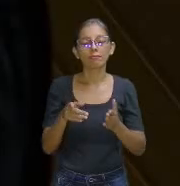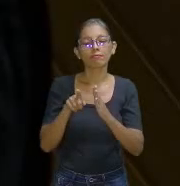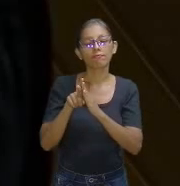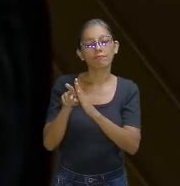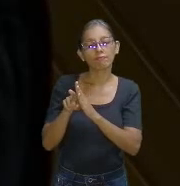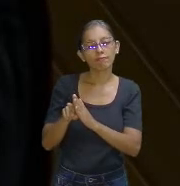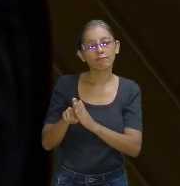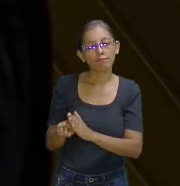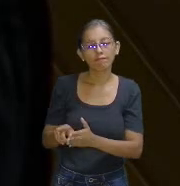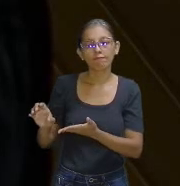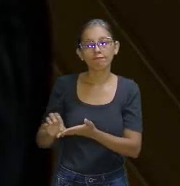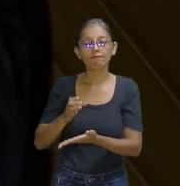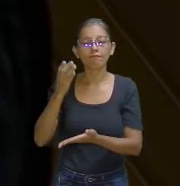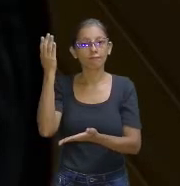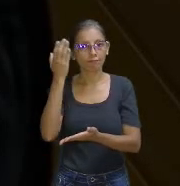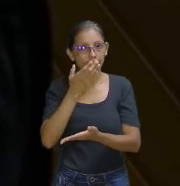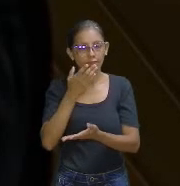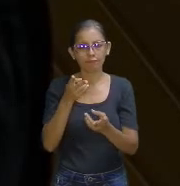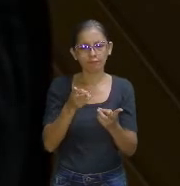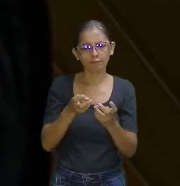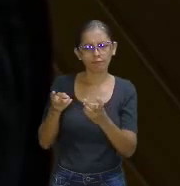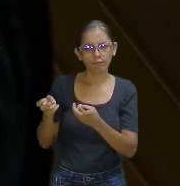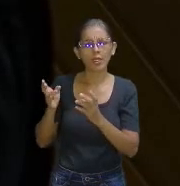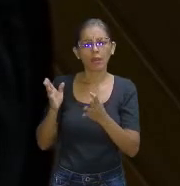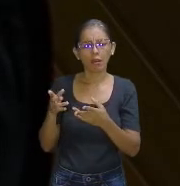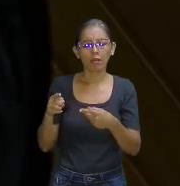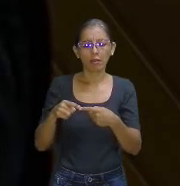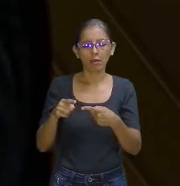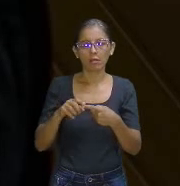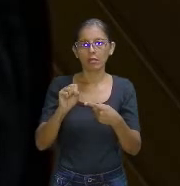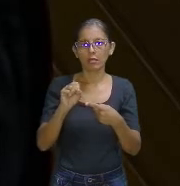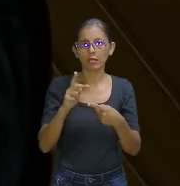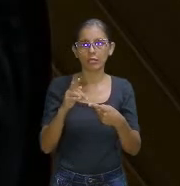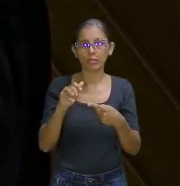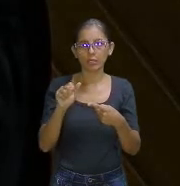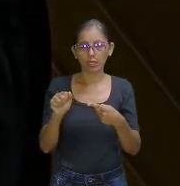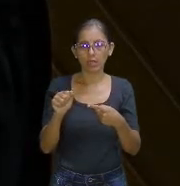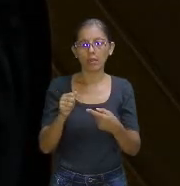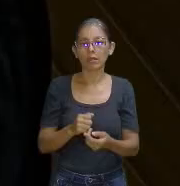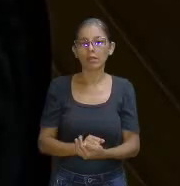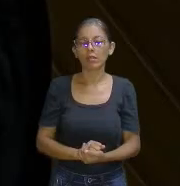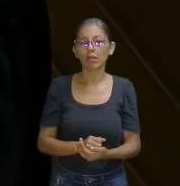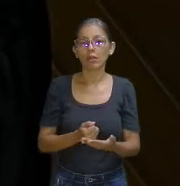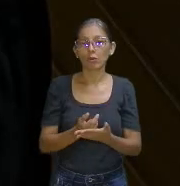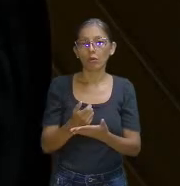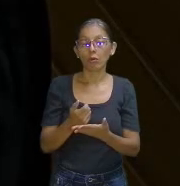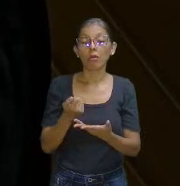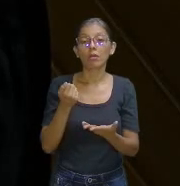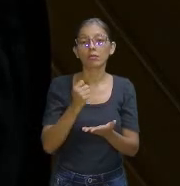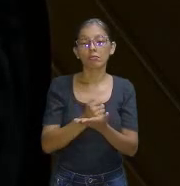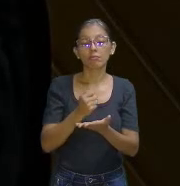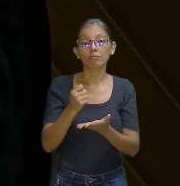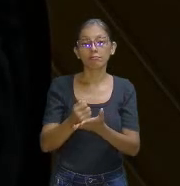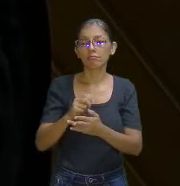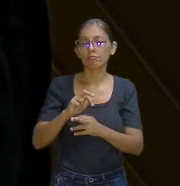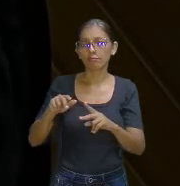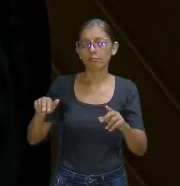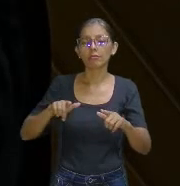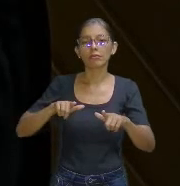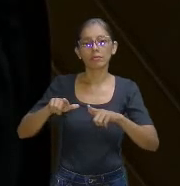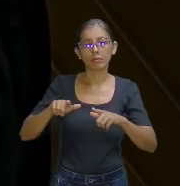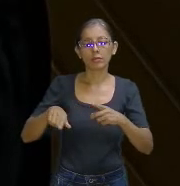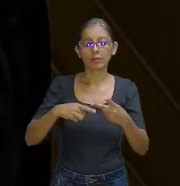contas, revela-se que Sheila Mira contratou serviços advocatícios, contábeis e adquiriu material gráfico. Rejane Isaacson, por sua vez,